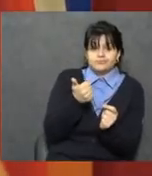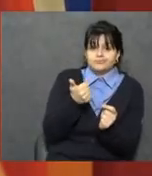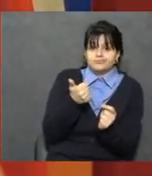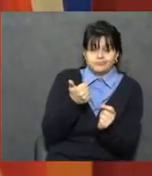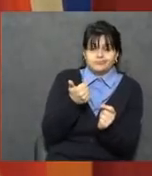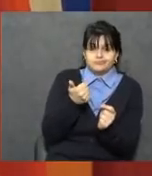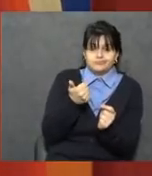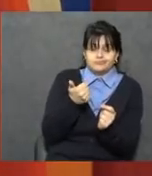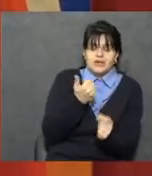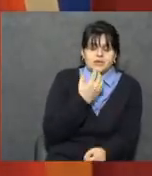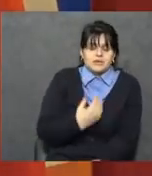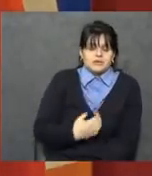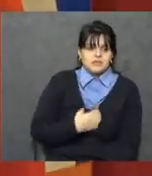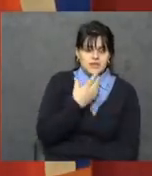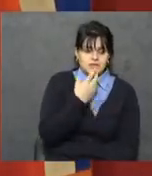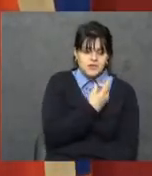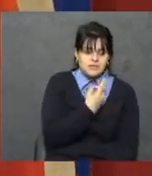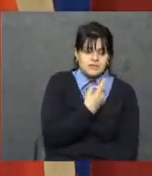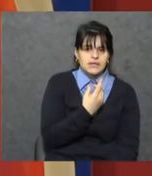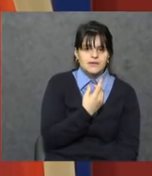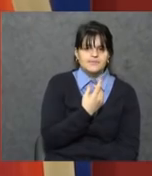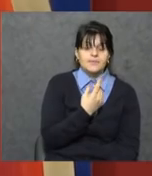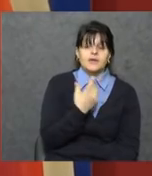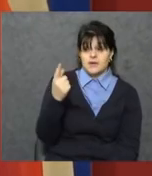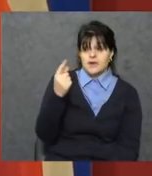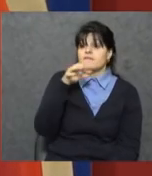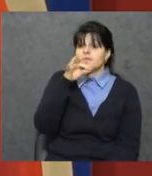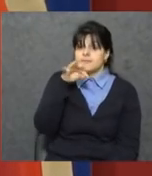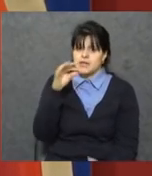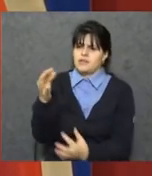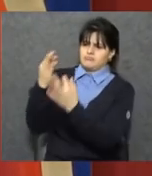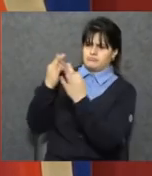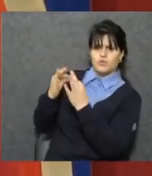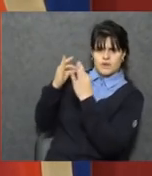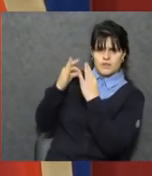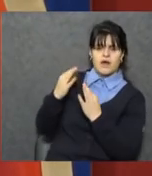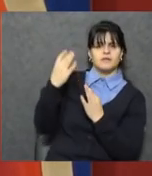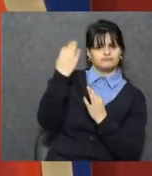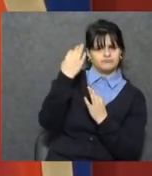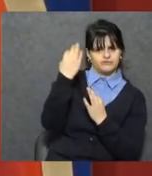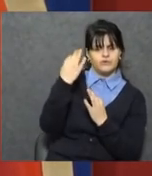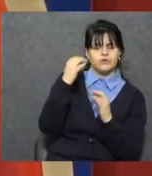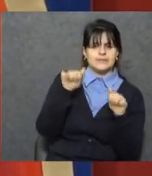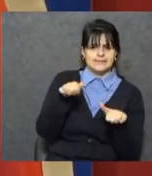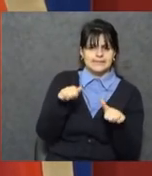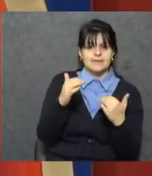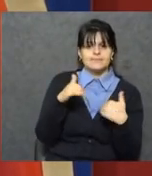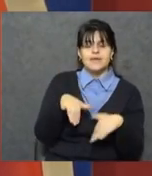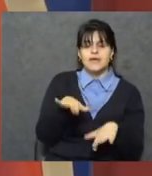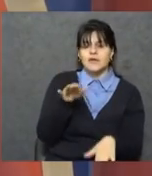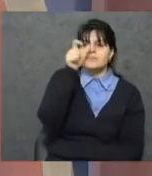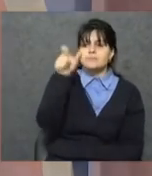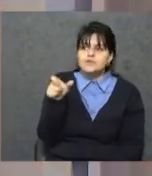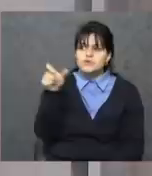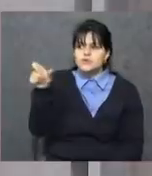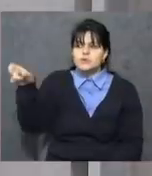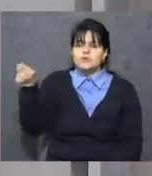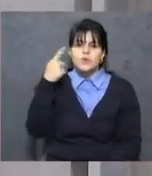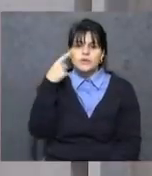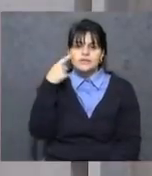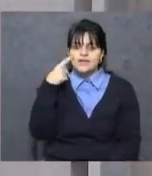Porque, apesar dos cuidados com que a rodearam, nenhuma das pessoas que ela conhecia pôde